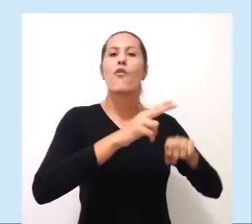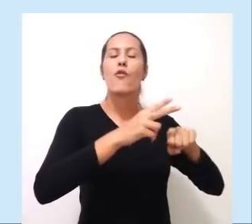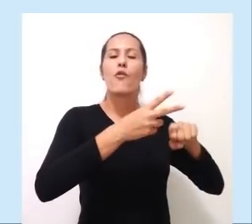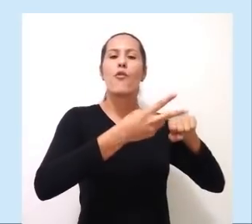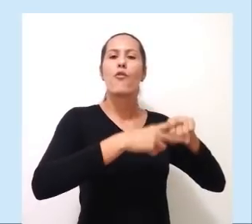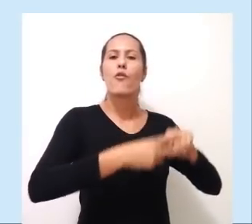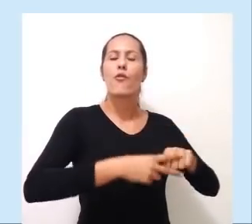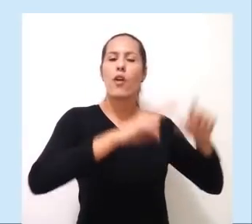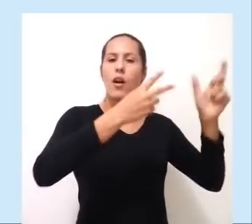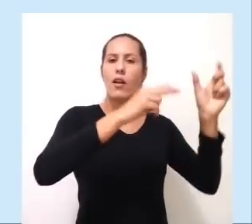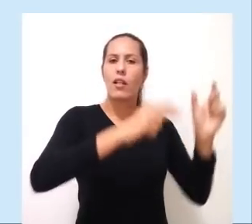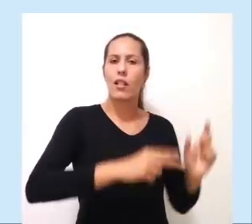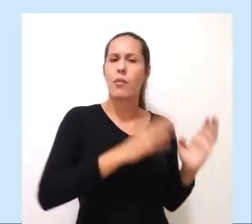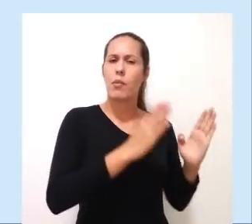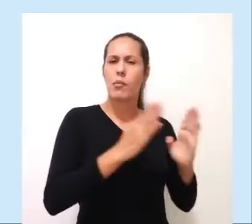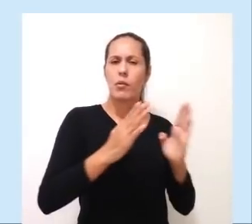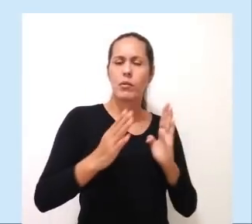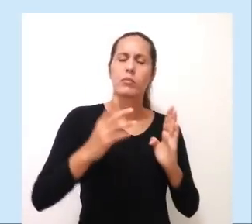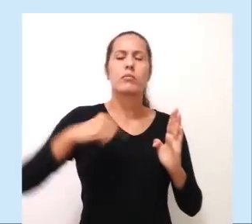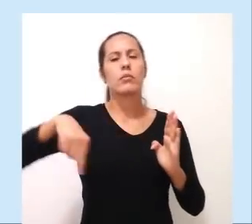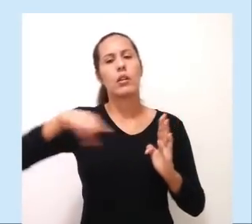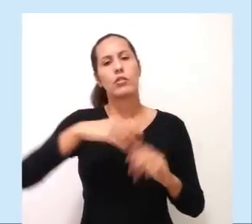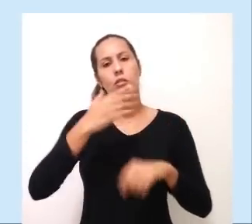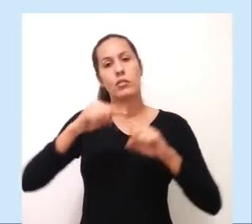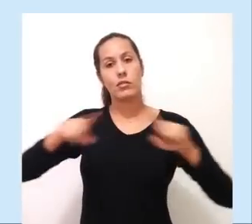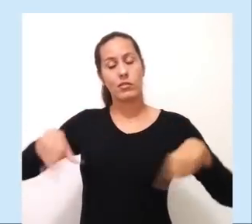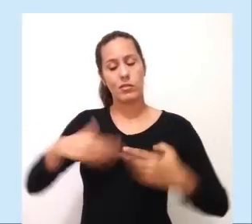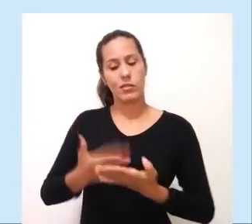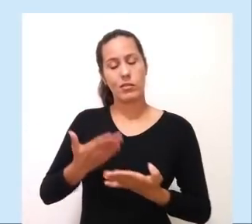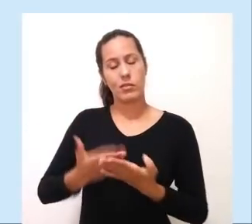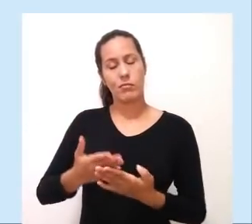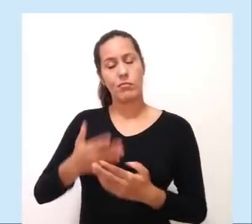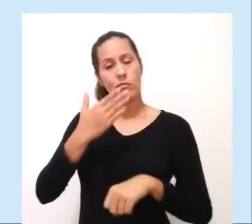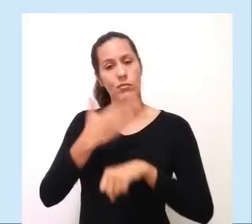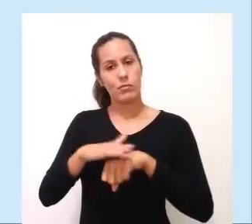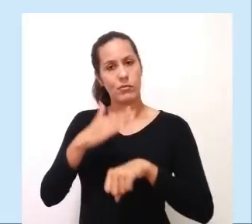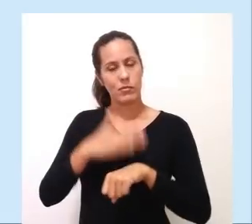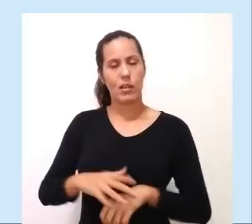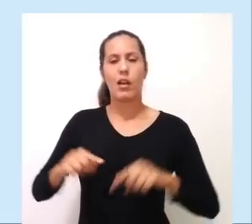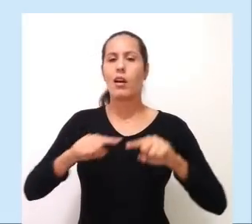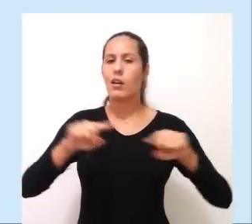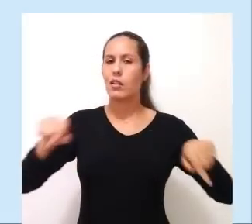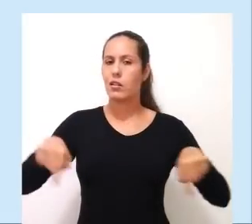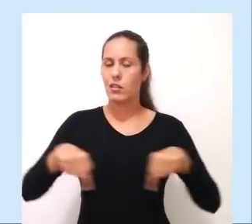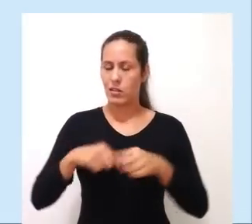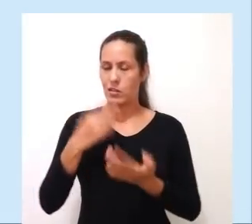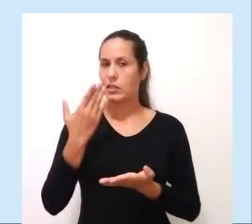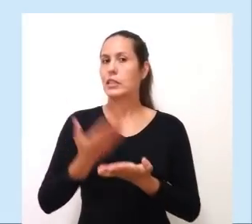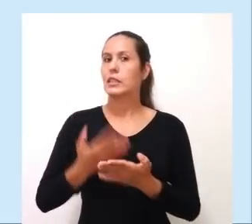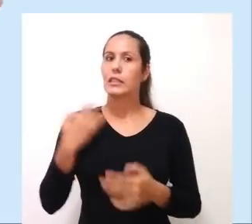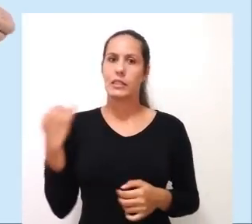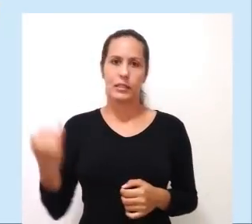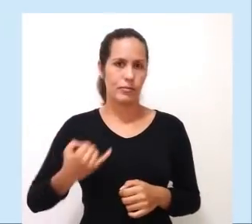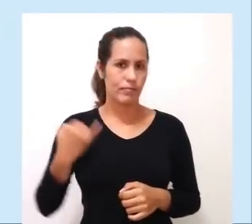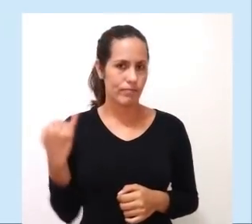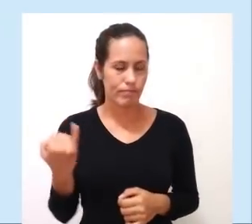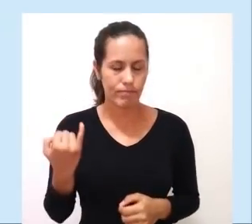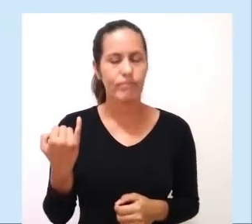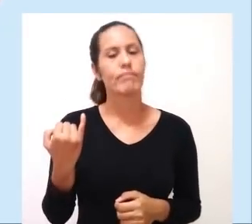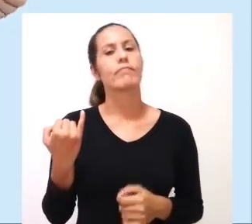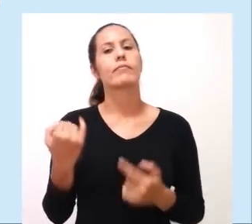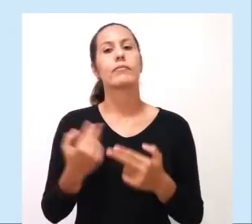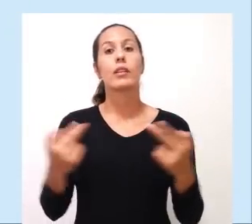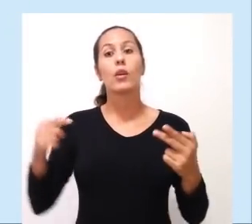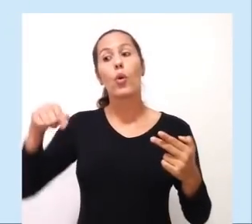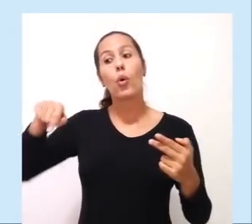certo? Lembrar a importância e treinar em sala de aula, treinar no colégio, como eu já falei, é uma notícia, algo